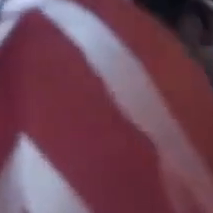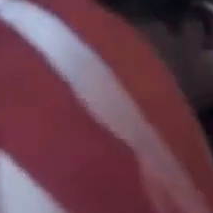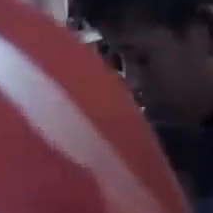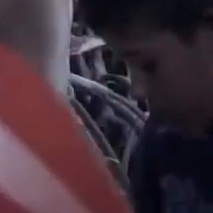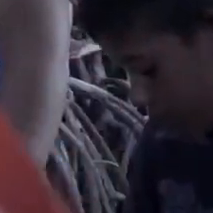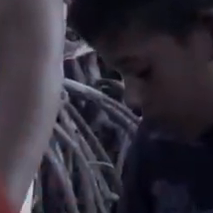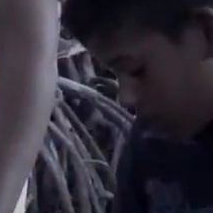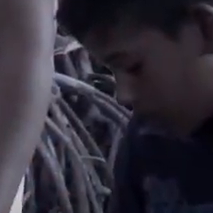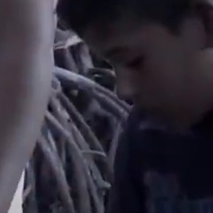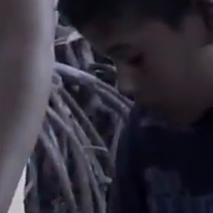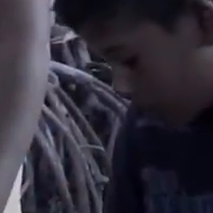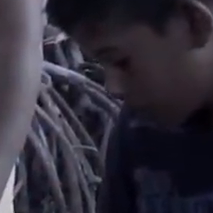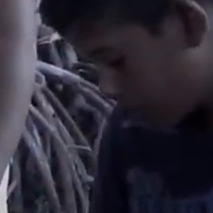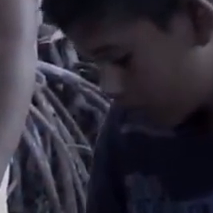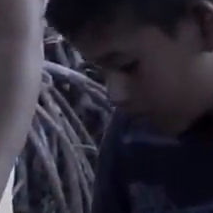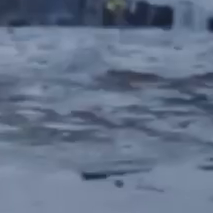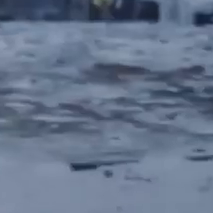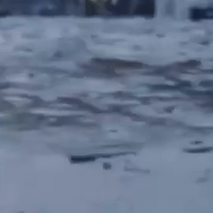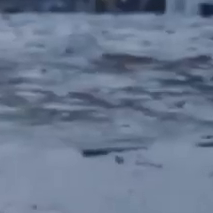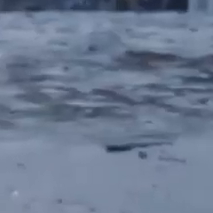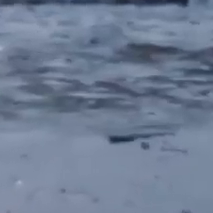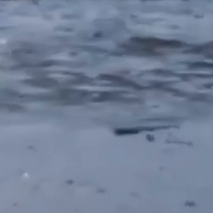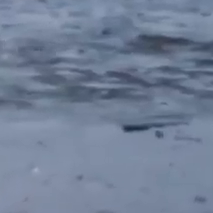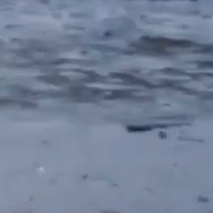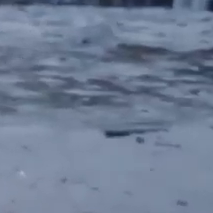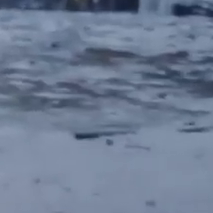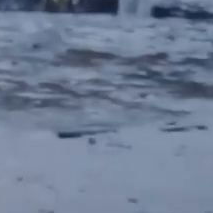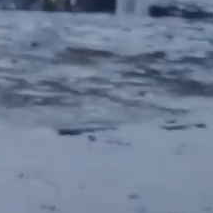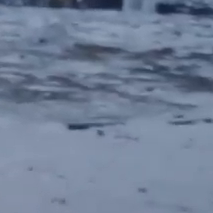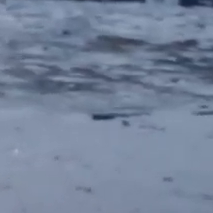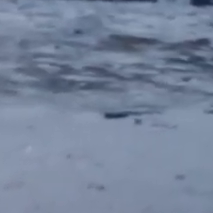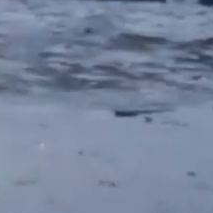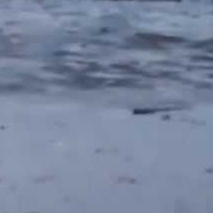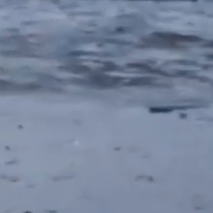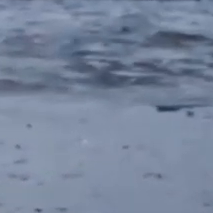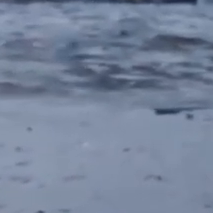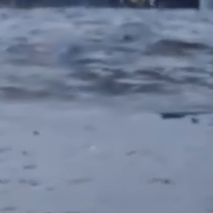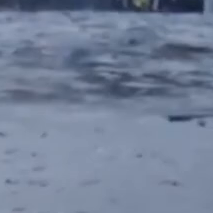Mas bota pra escorrer ali, ó, que já enche essa grande.